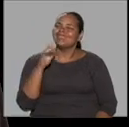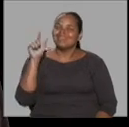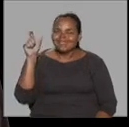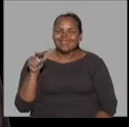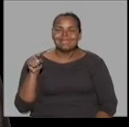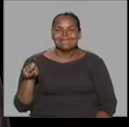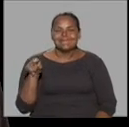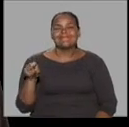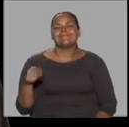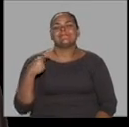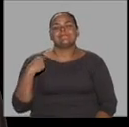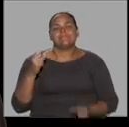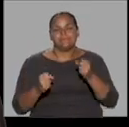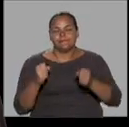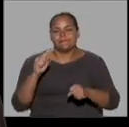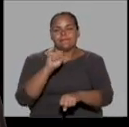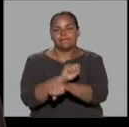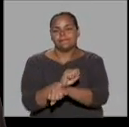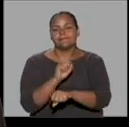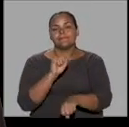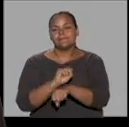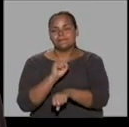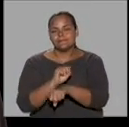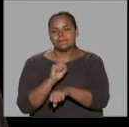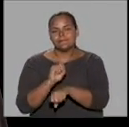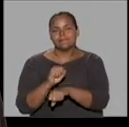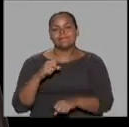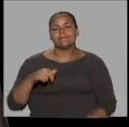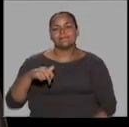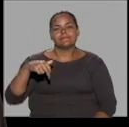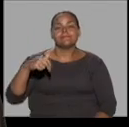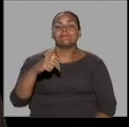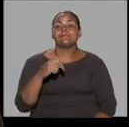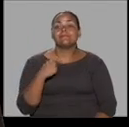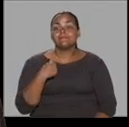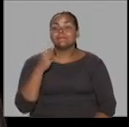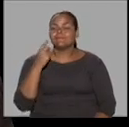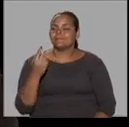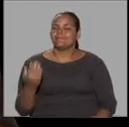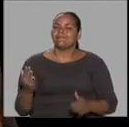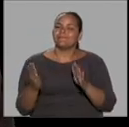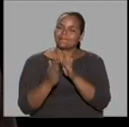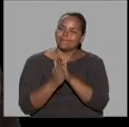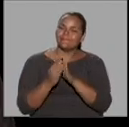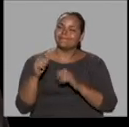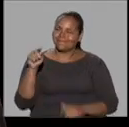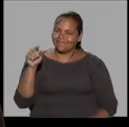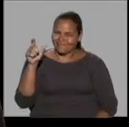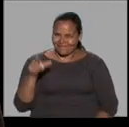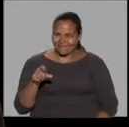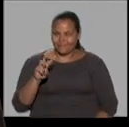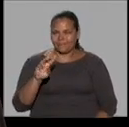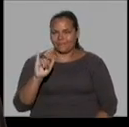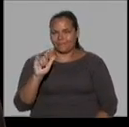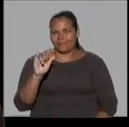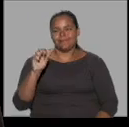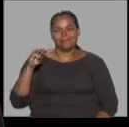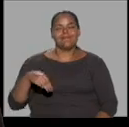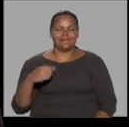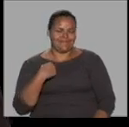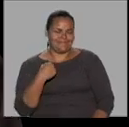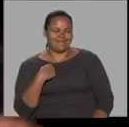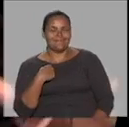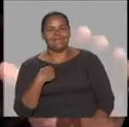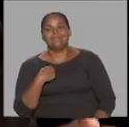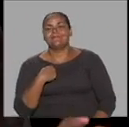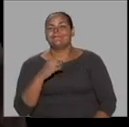ele. Eu parei o carro lá na frente para ele subir. Aí abordei ele, já, pô, você é o William? Aí ele falou,